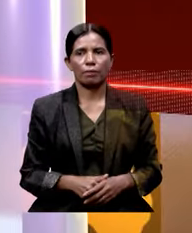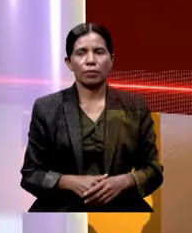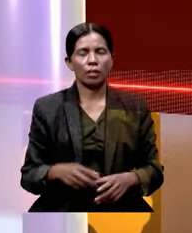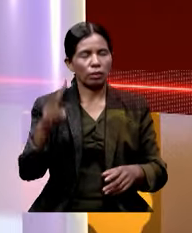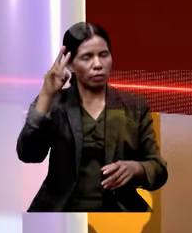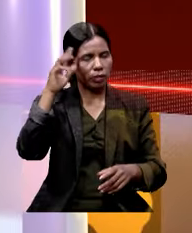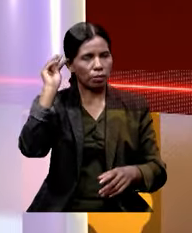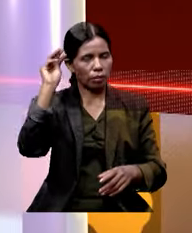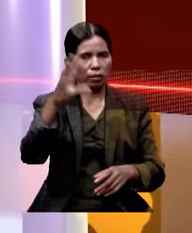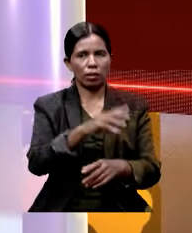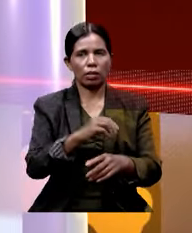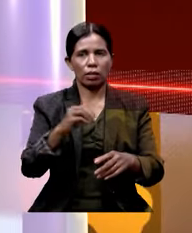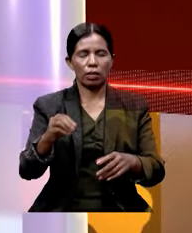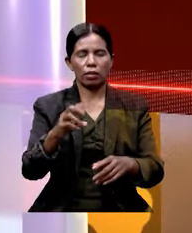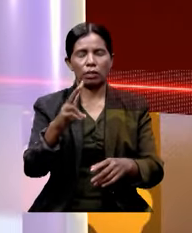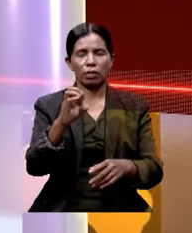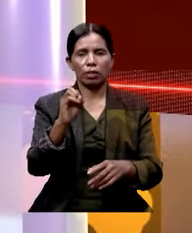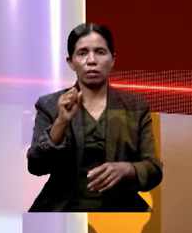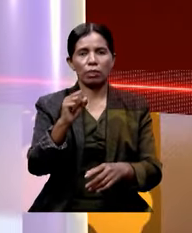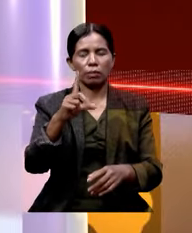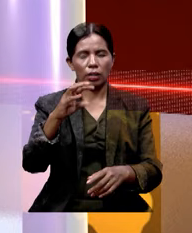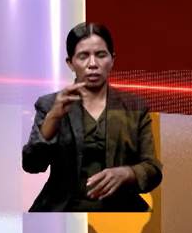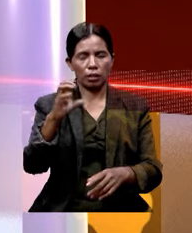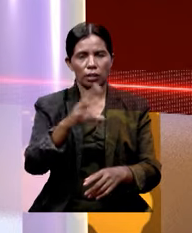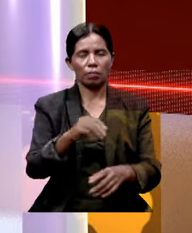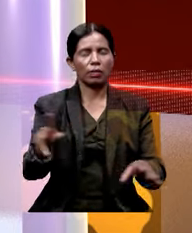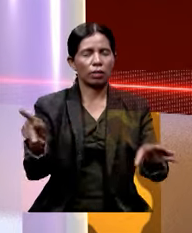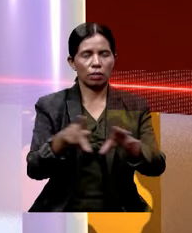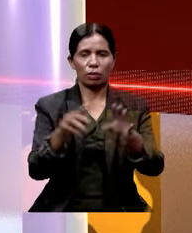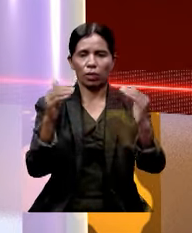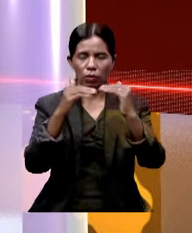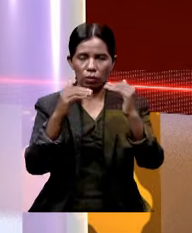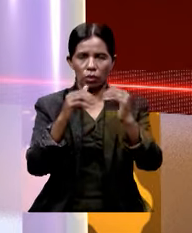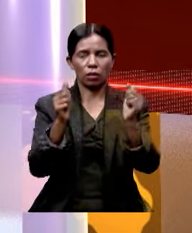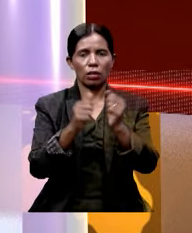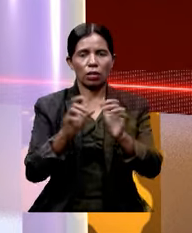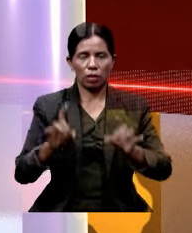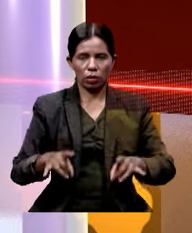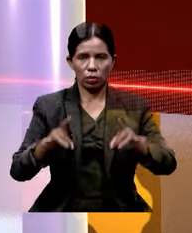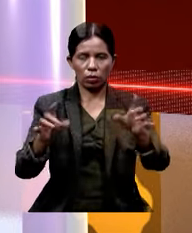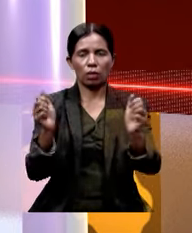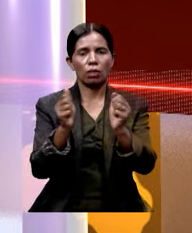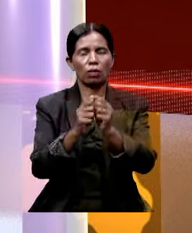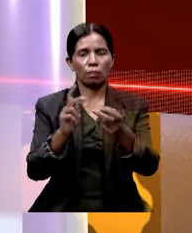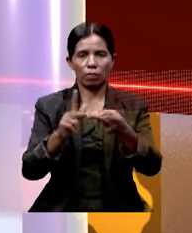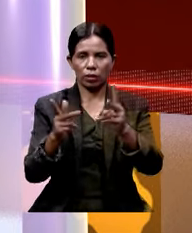Vice-ministra do Assunto ASEAN, Milena Rangel, participa do encontro Fórum Diálogo entre a Austrália e o parceiro